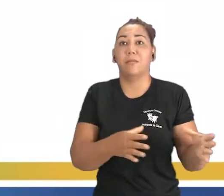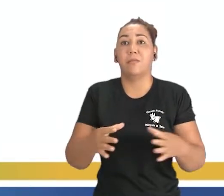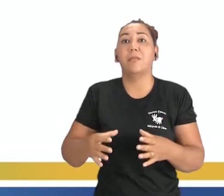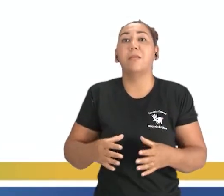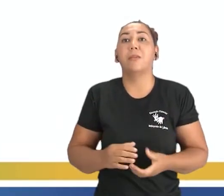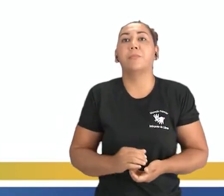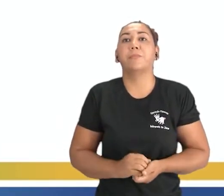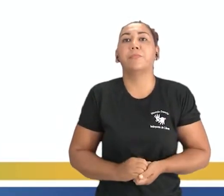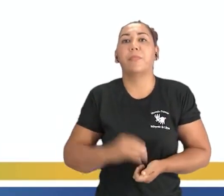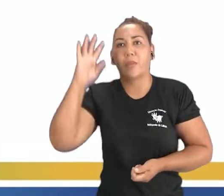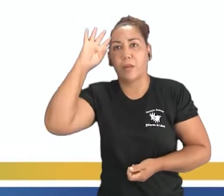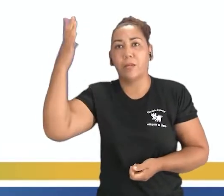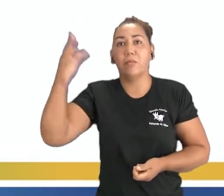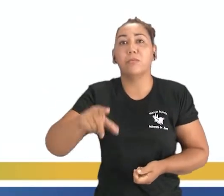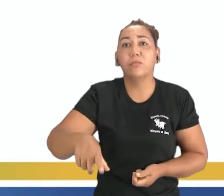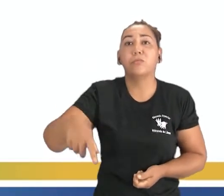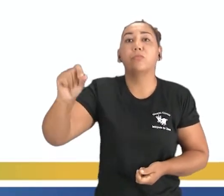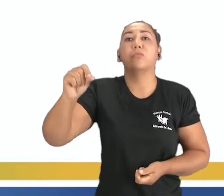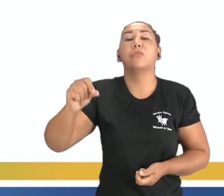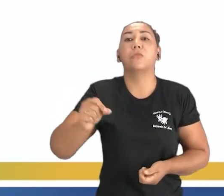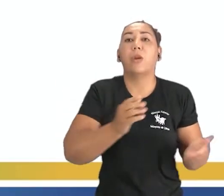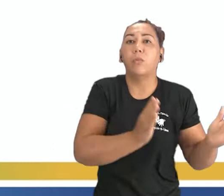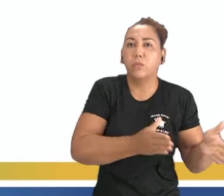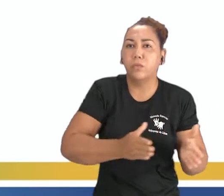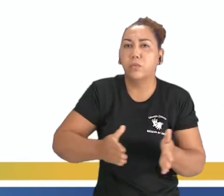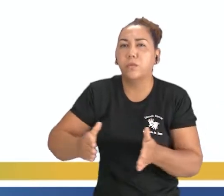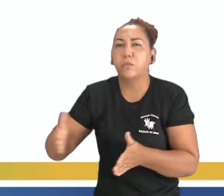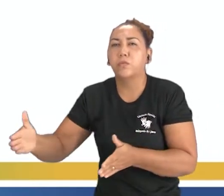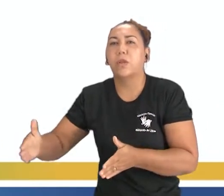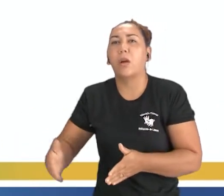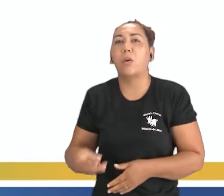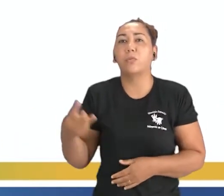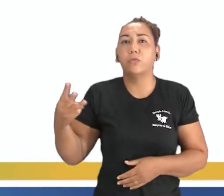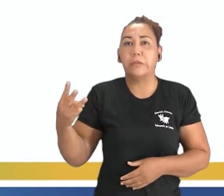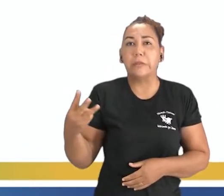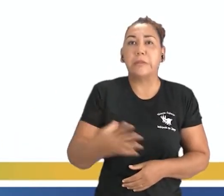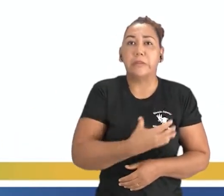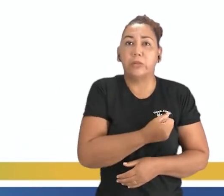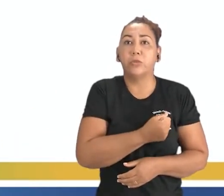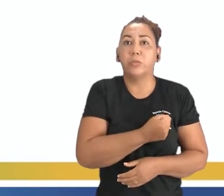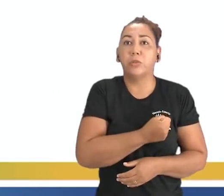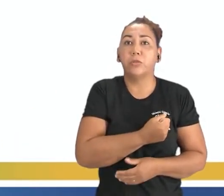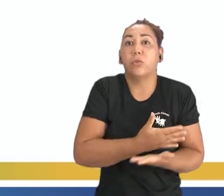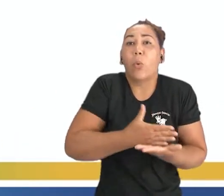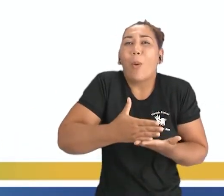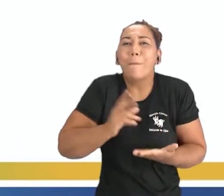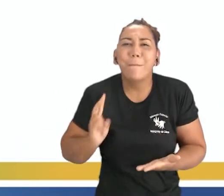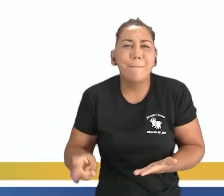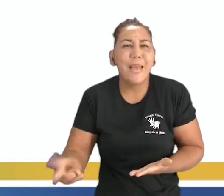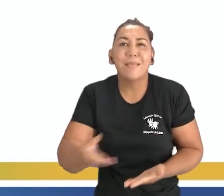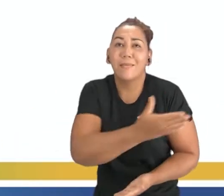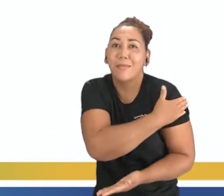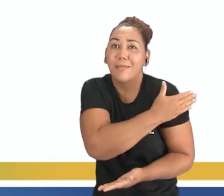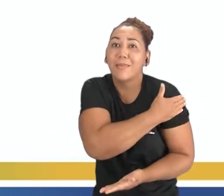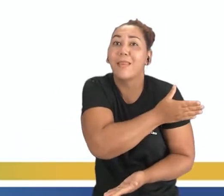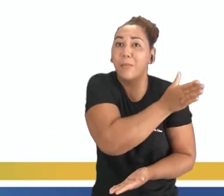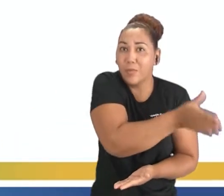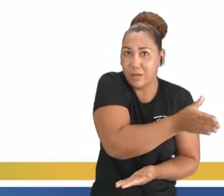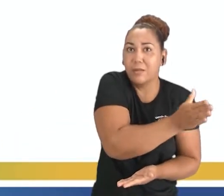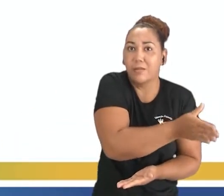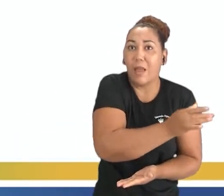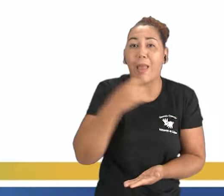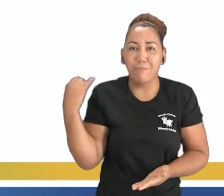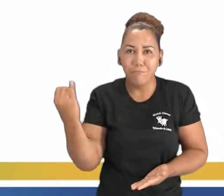para a solução, nós vamos escolher sucessivamente os 3 algarismos, começando sempre com o da esquerda, né?